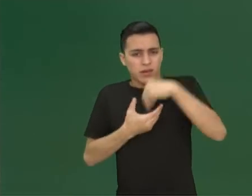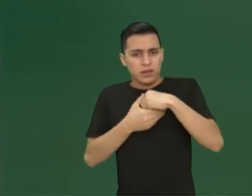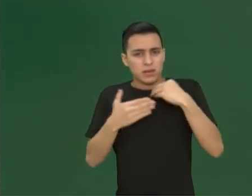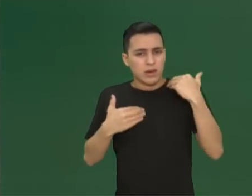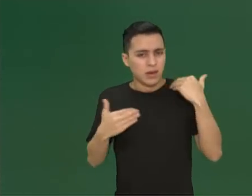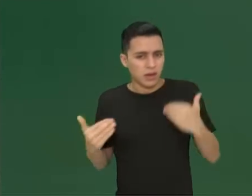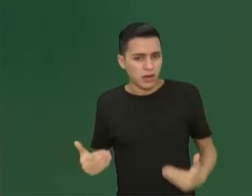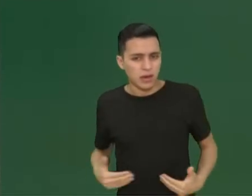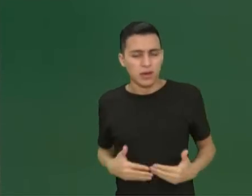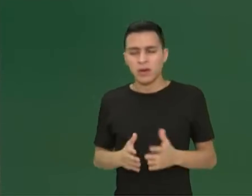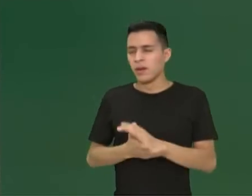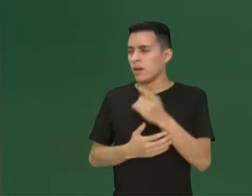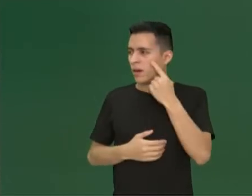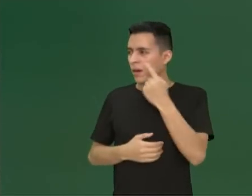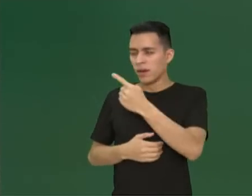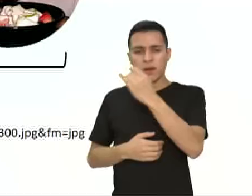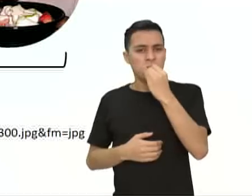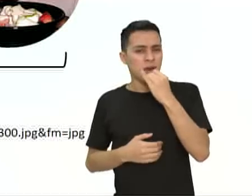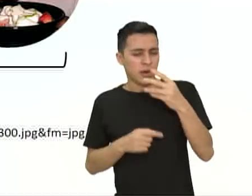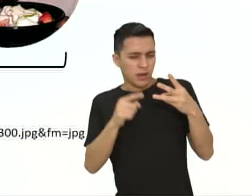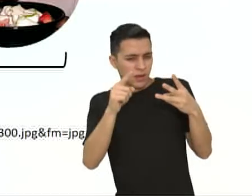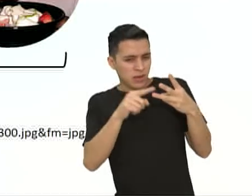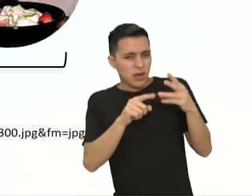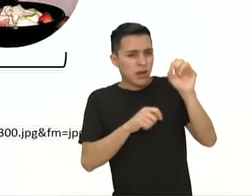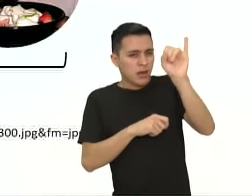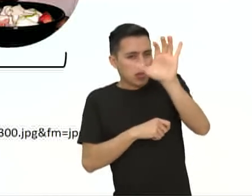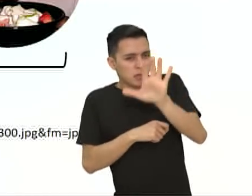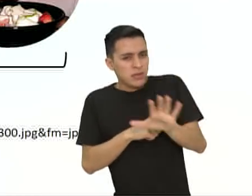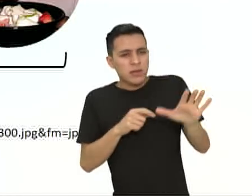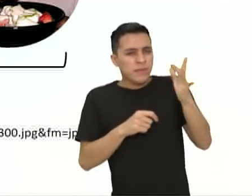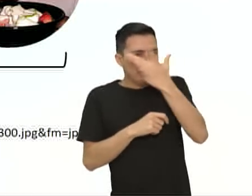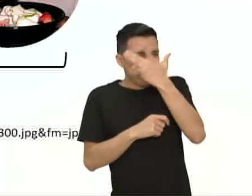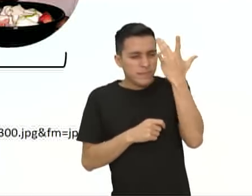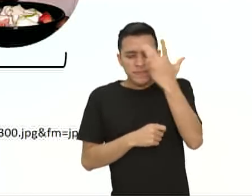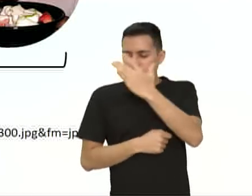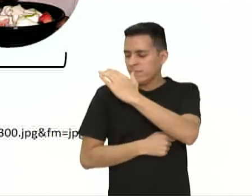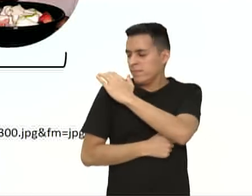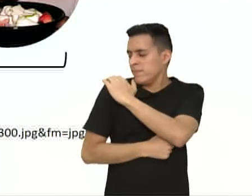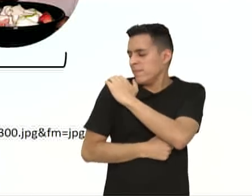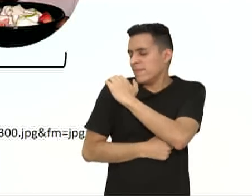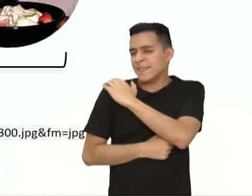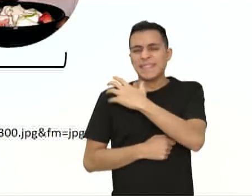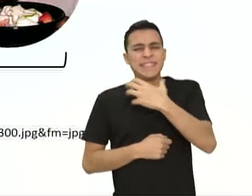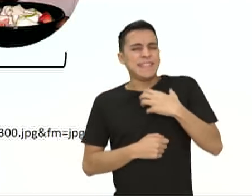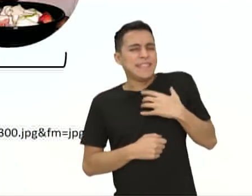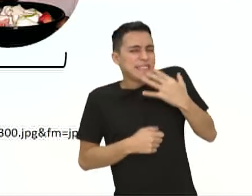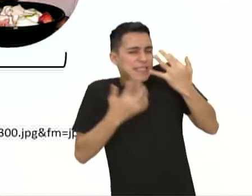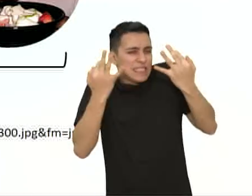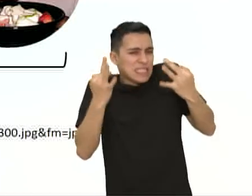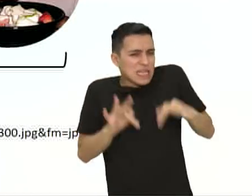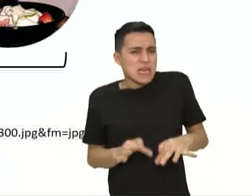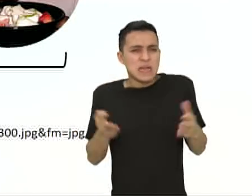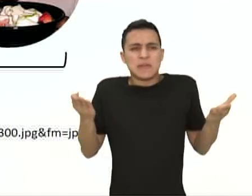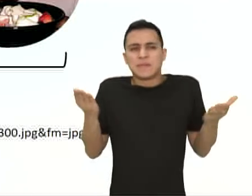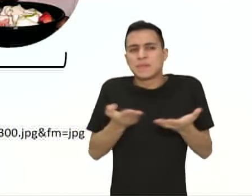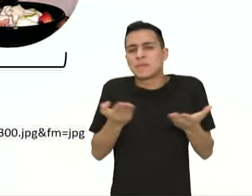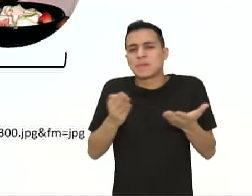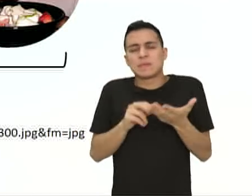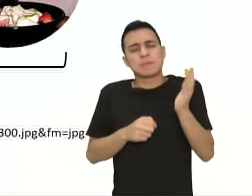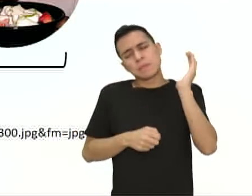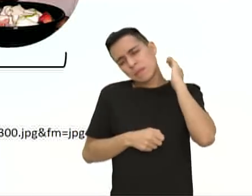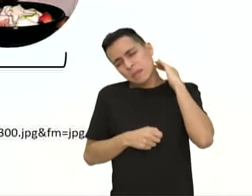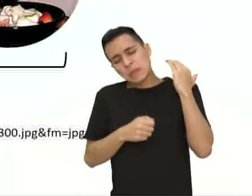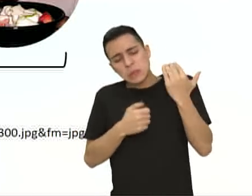internos. Nesse exemplo, nessa terceira imagem, é uma pessoa com a mão aqui no ombro. Ai, senti uma dor agora. Ou seja,